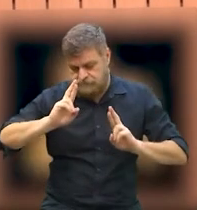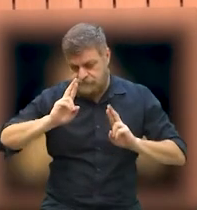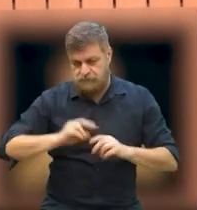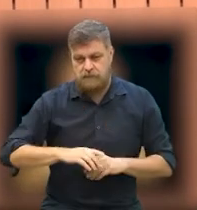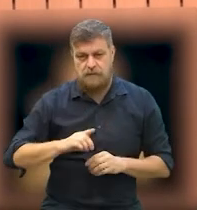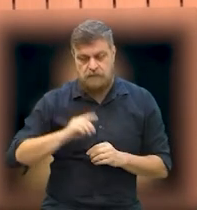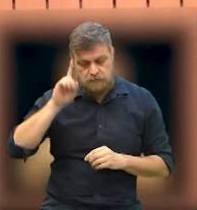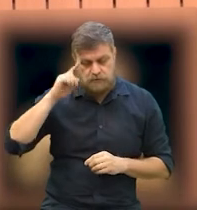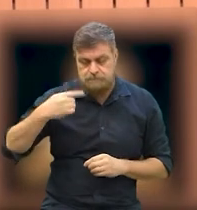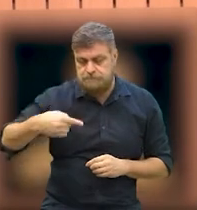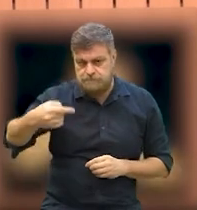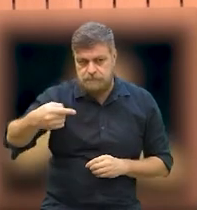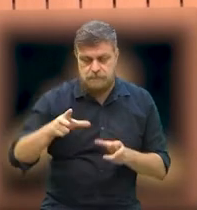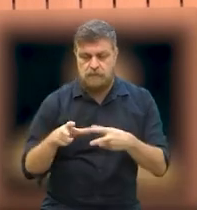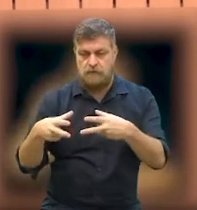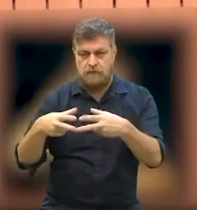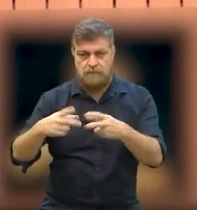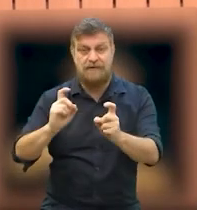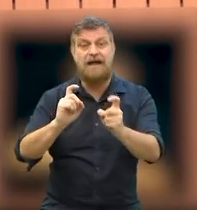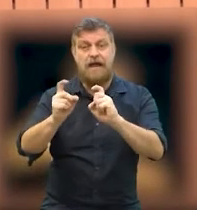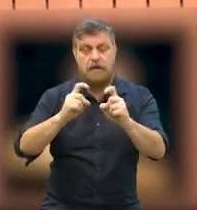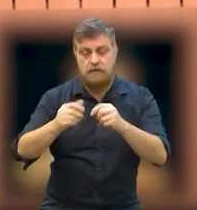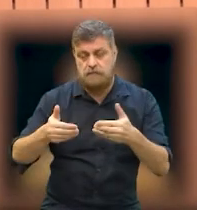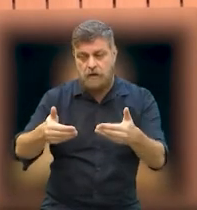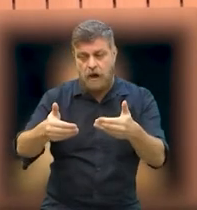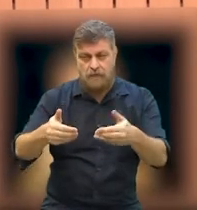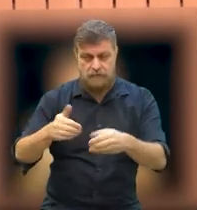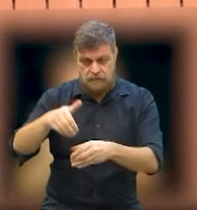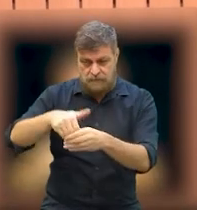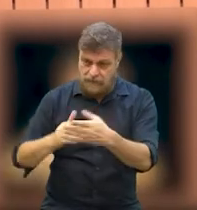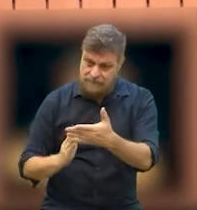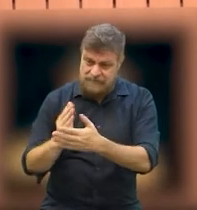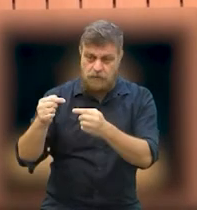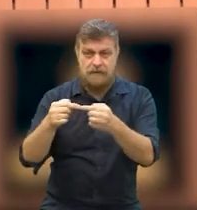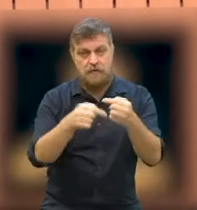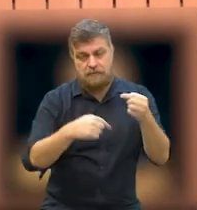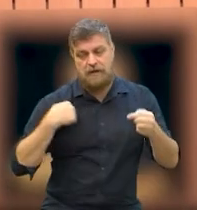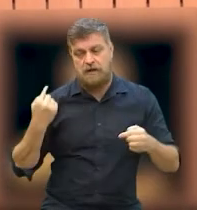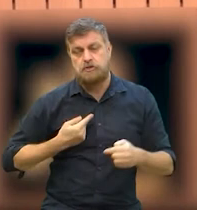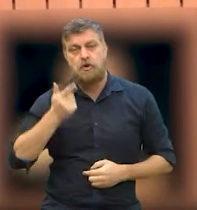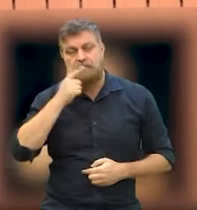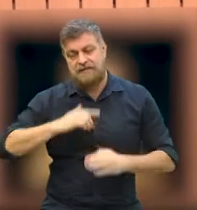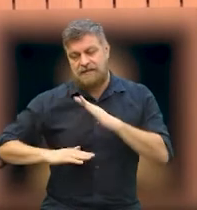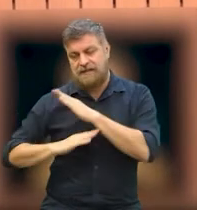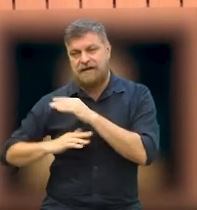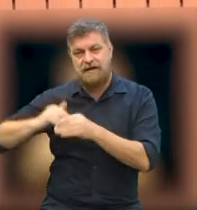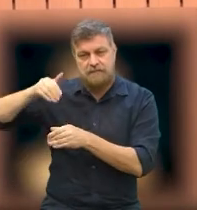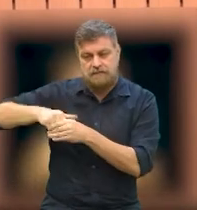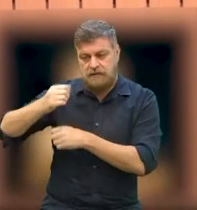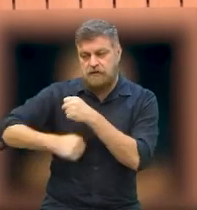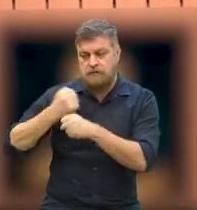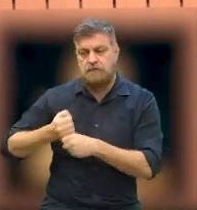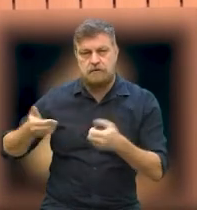temos expectativa que nos próximos dias essas comissões farão essas reuniões para poder fazer a aprovação ou não, para depois a gente conseguir ainda